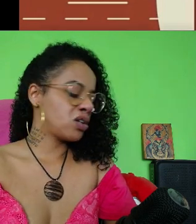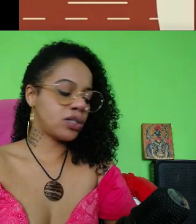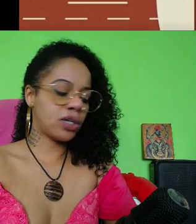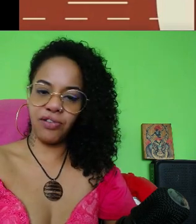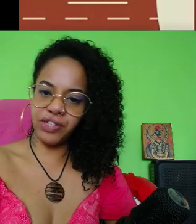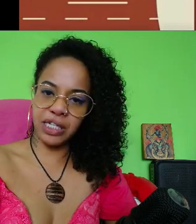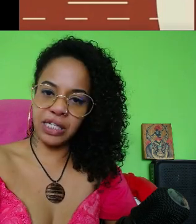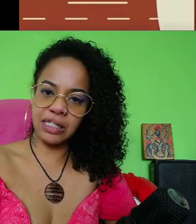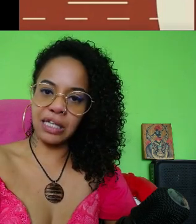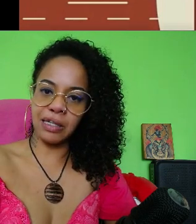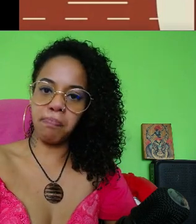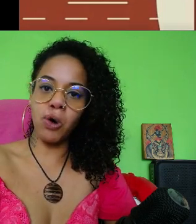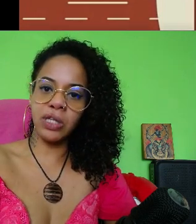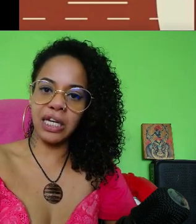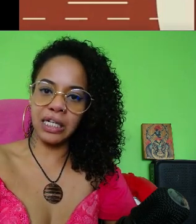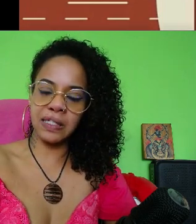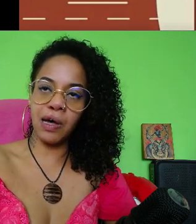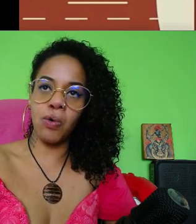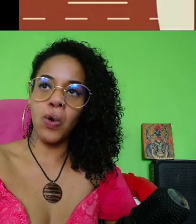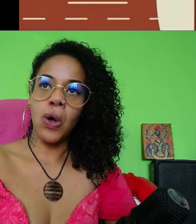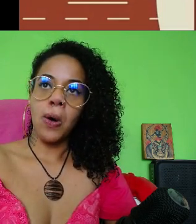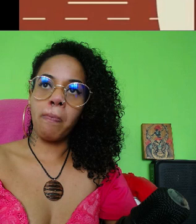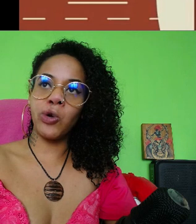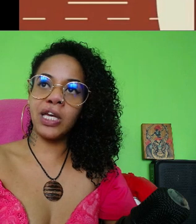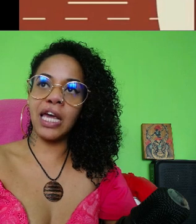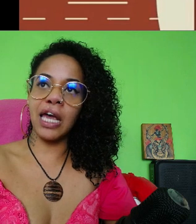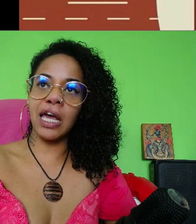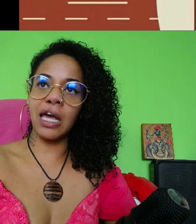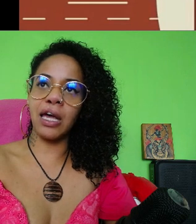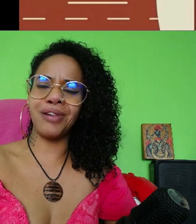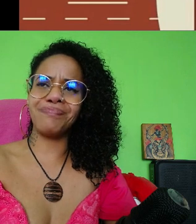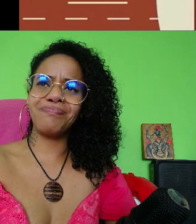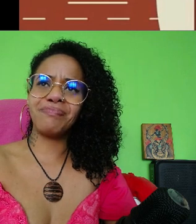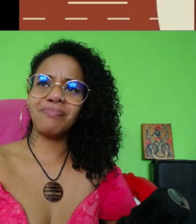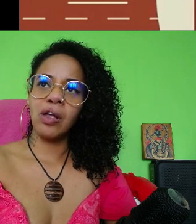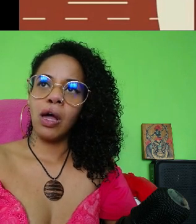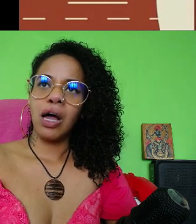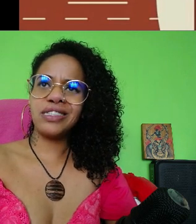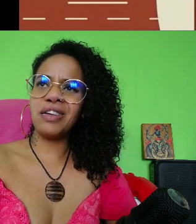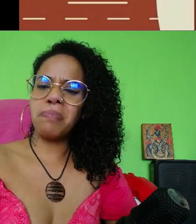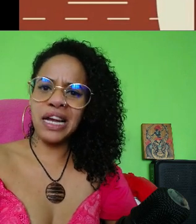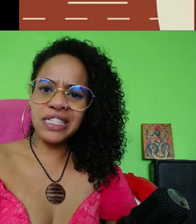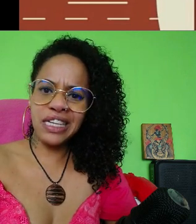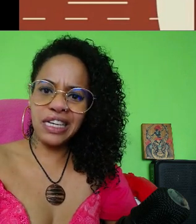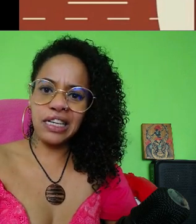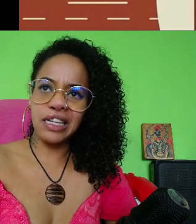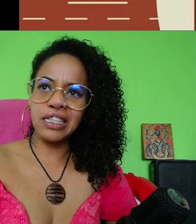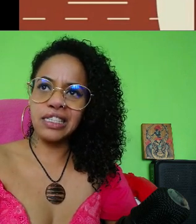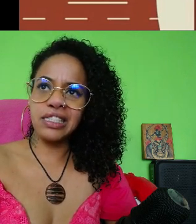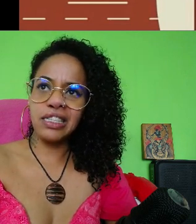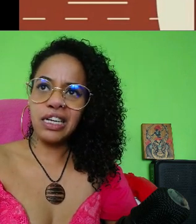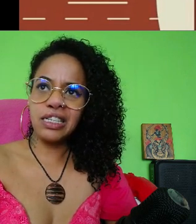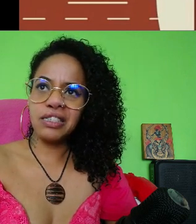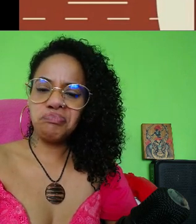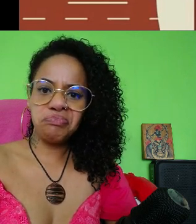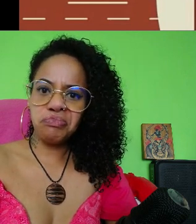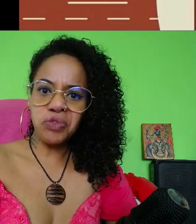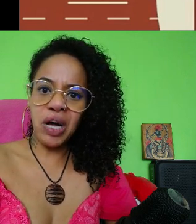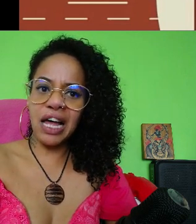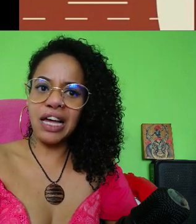só queria fazer essa ponderação porque assim parece que